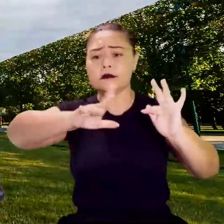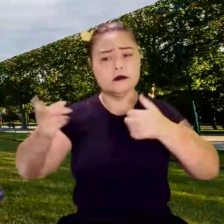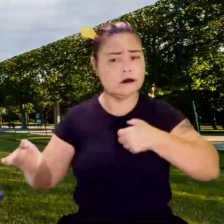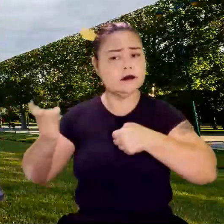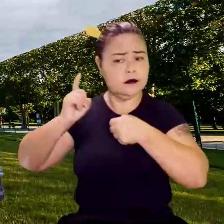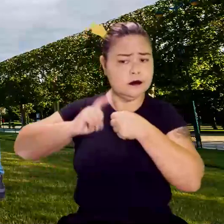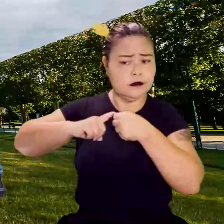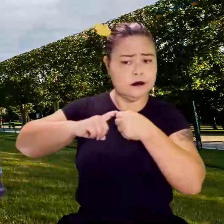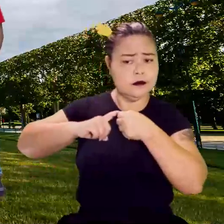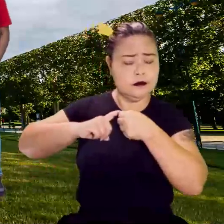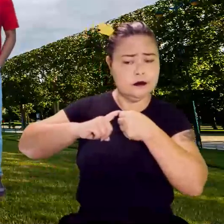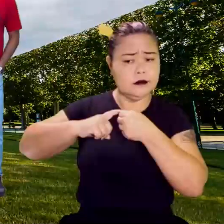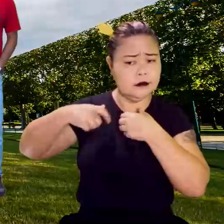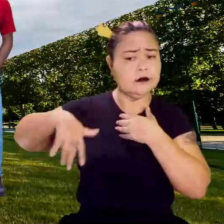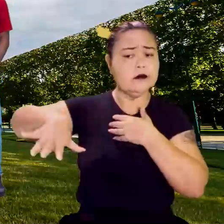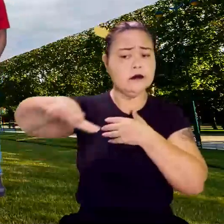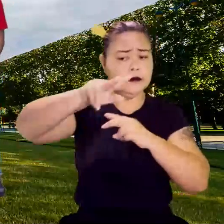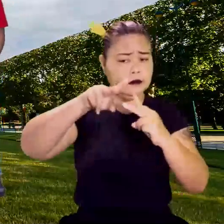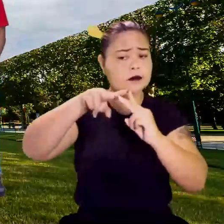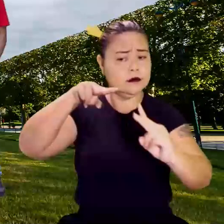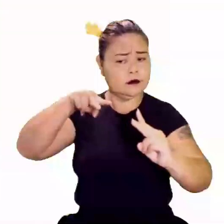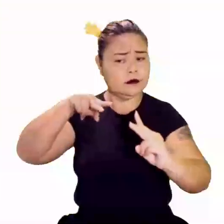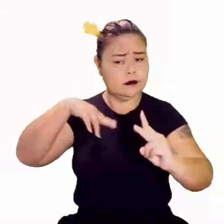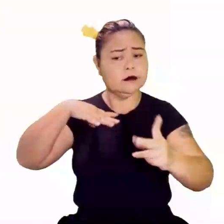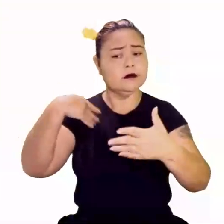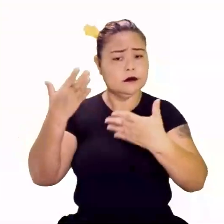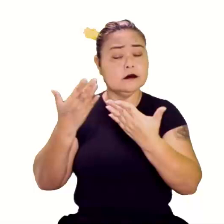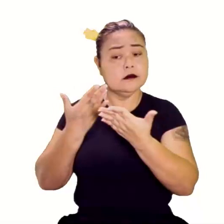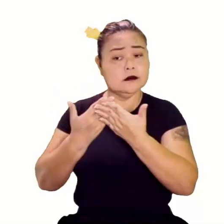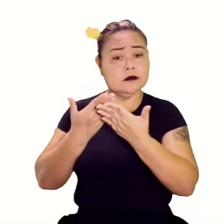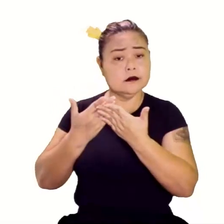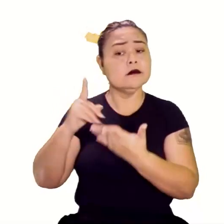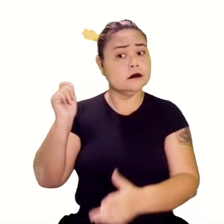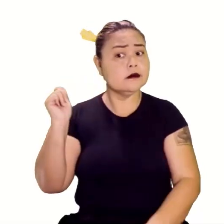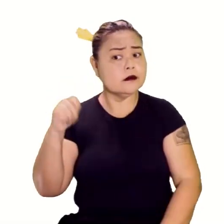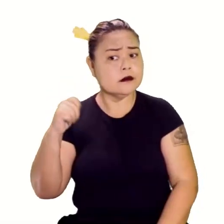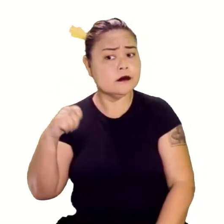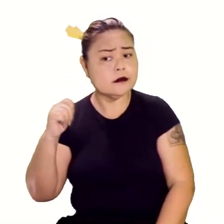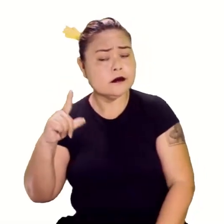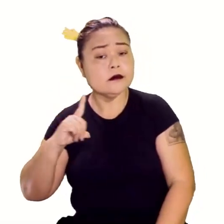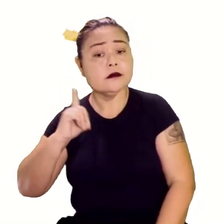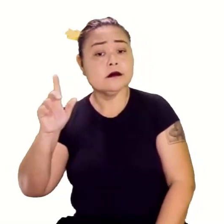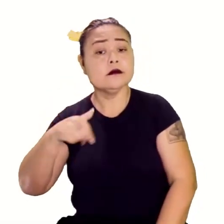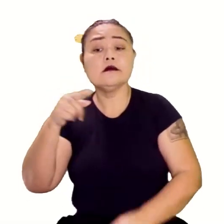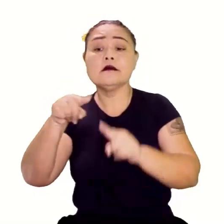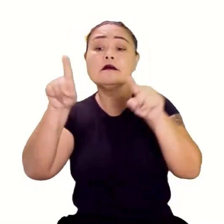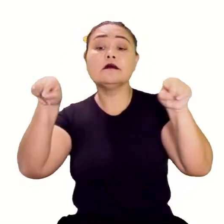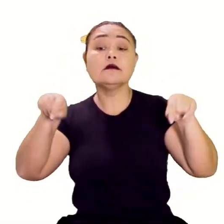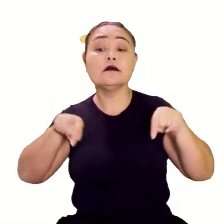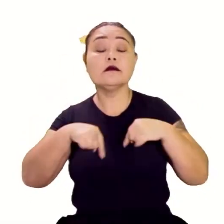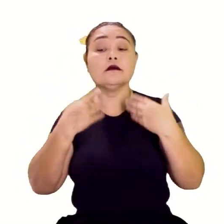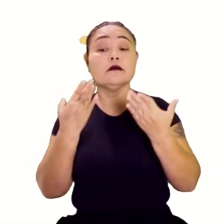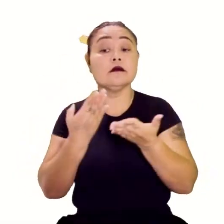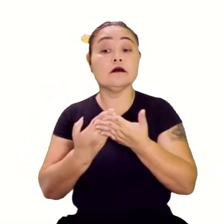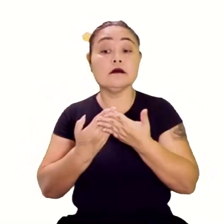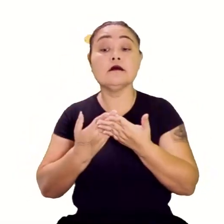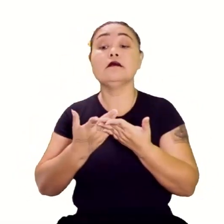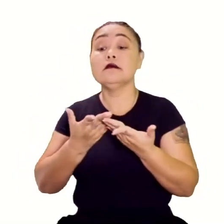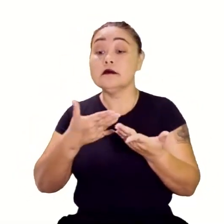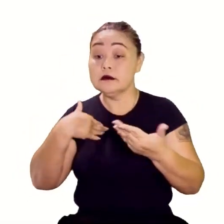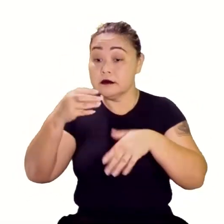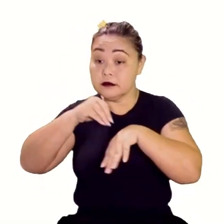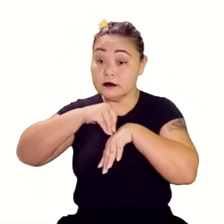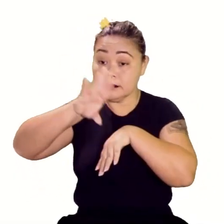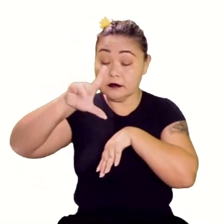Vamos voltar para o nosso ambiente virtual? Vamos voltar para a sala de aula? Acho que dá, né? A gente volta para a nossa sala de aula para poder trabalhar